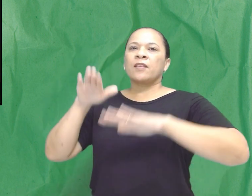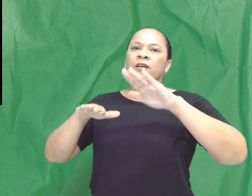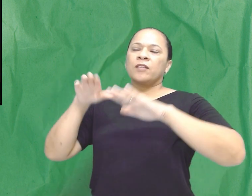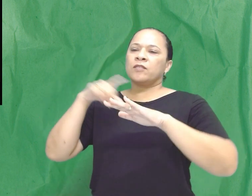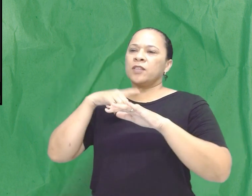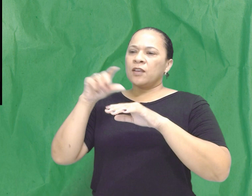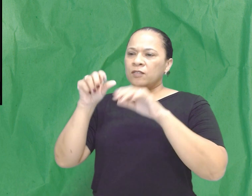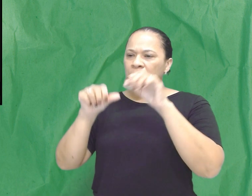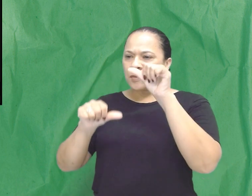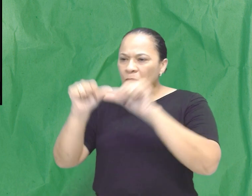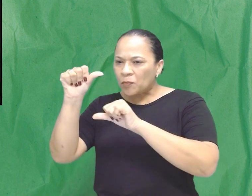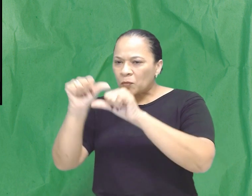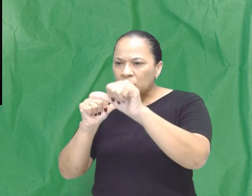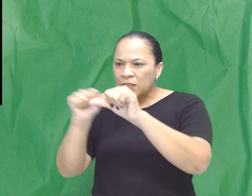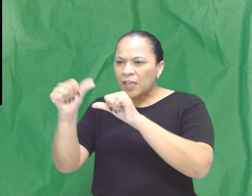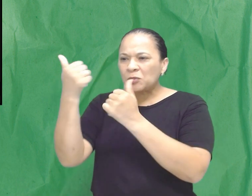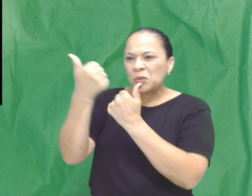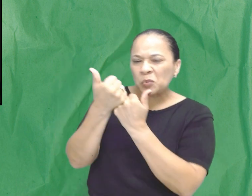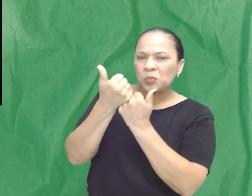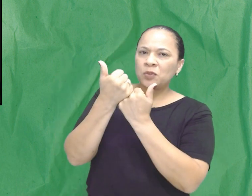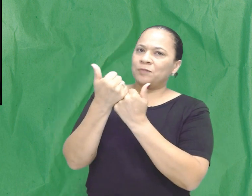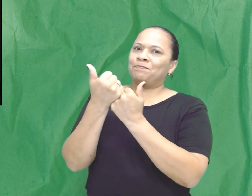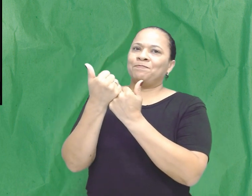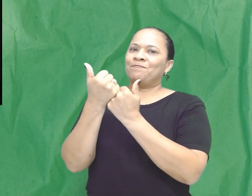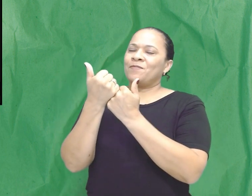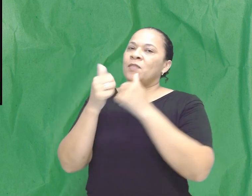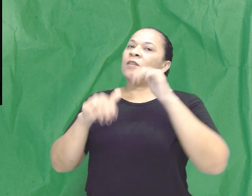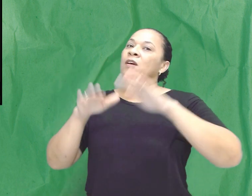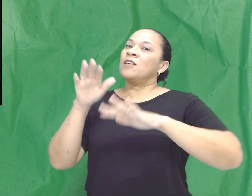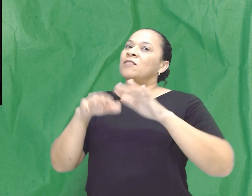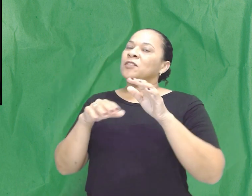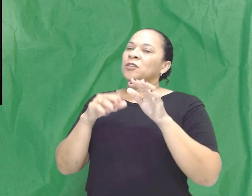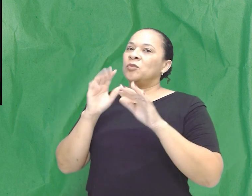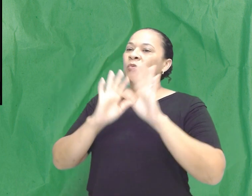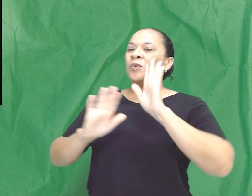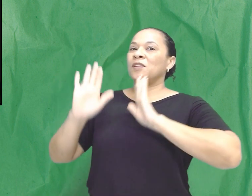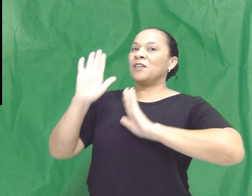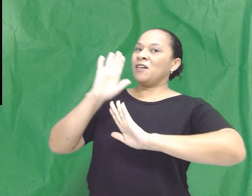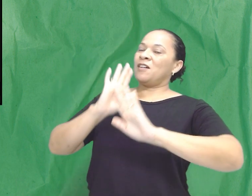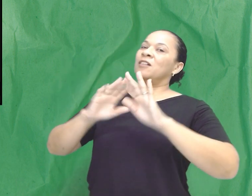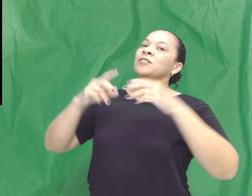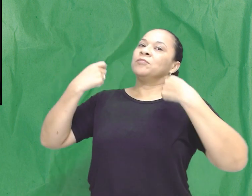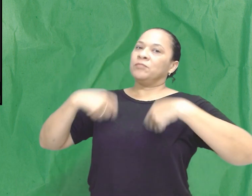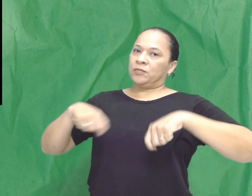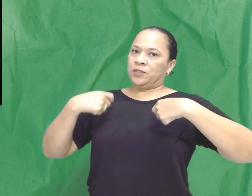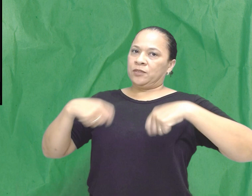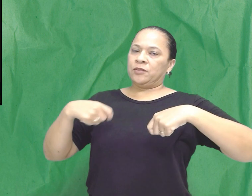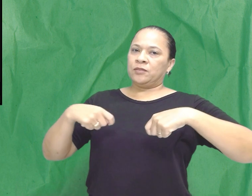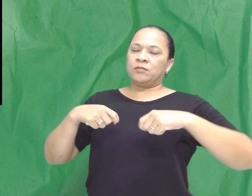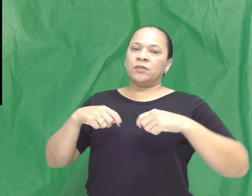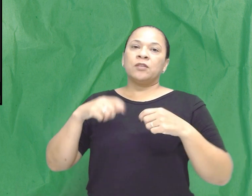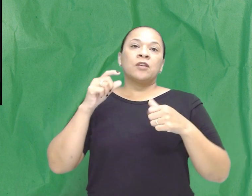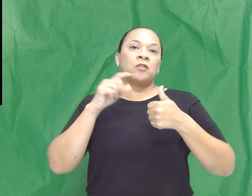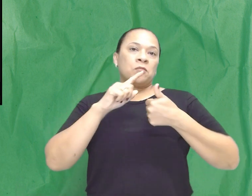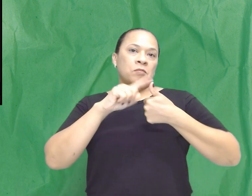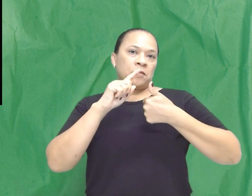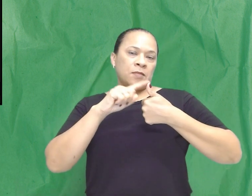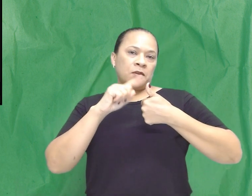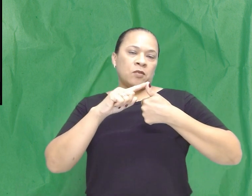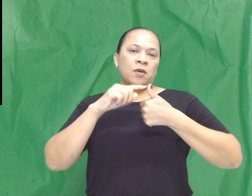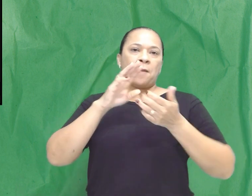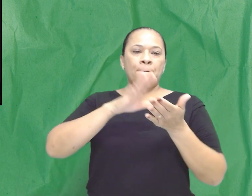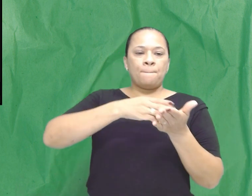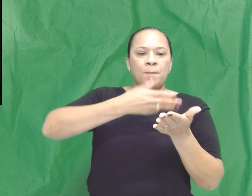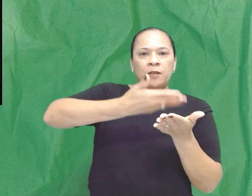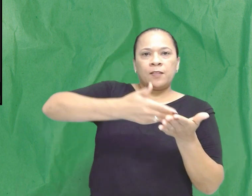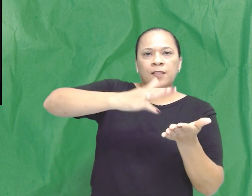alterar muito o seu produto, tá? O primeiro deles é a manteiga. Os biscoitos, em geral, os biscoitos decorados, eles